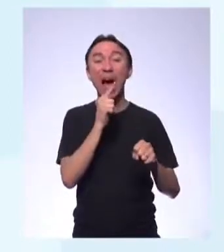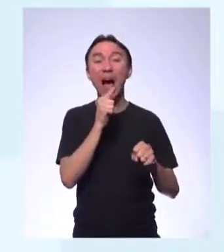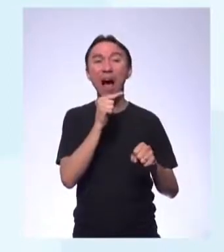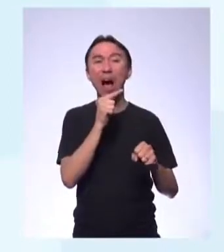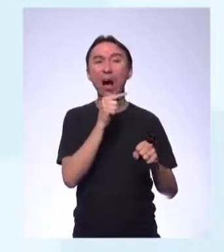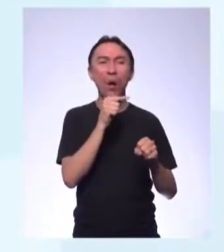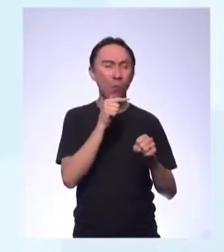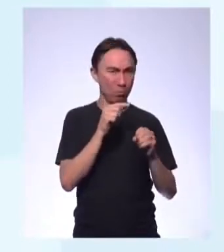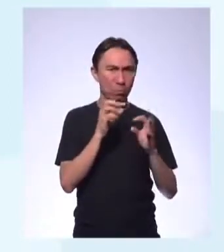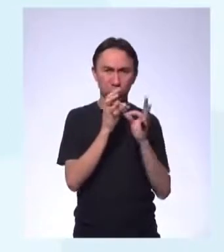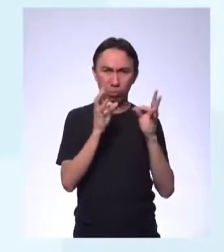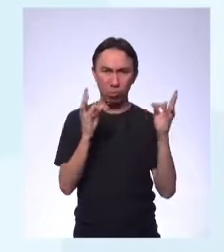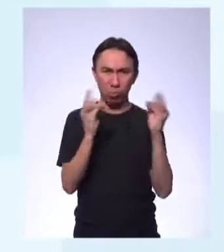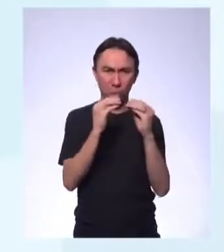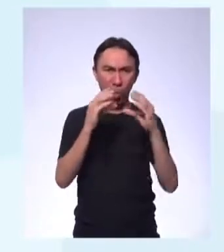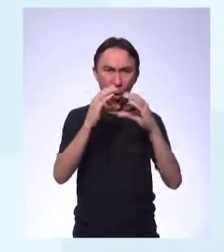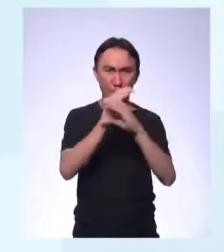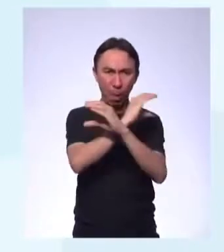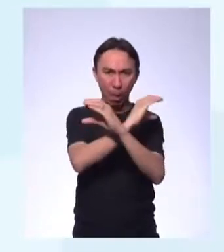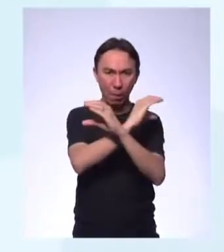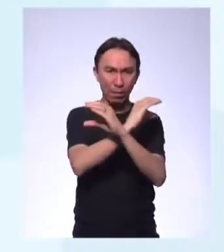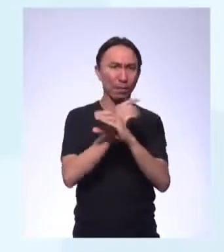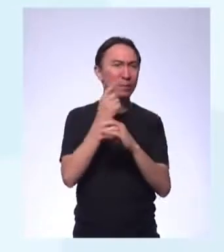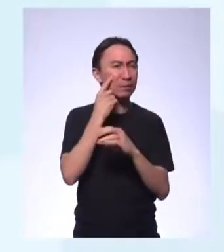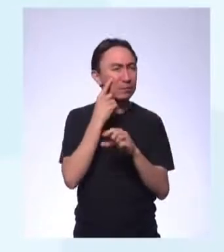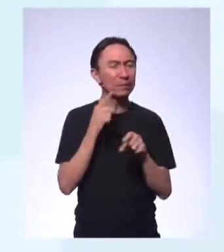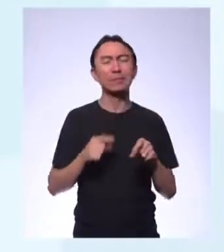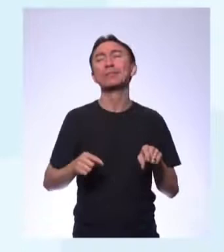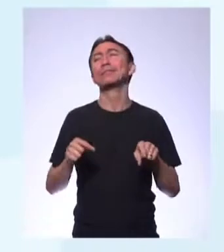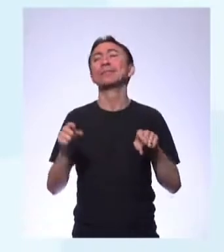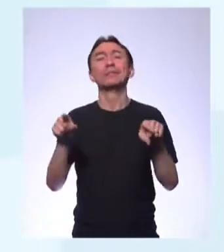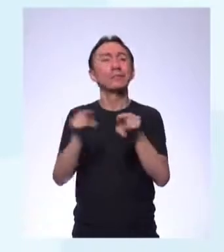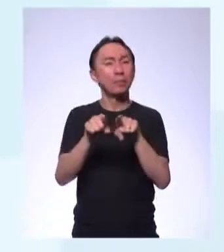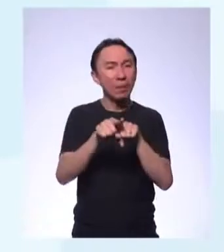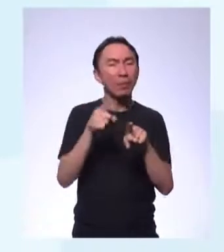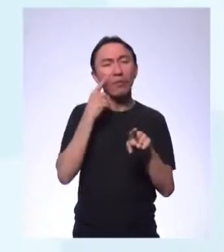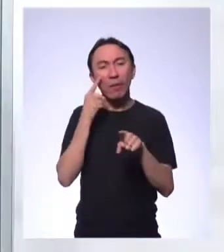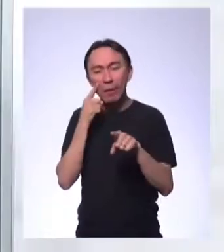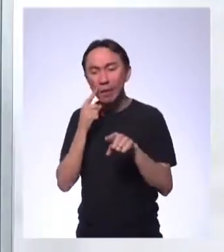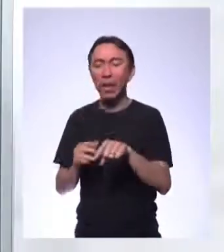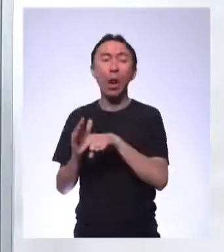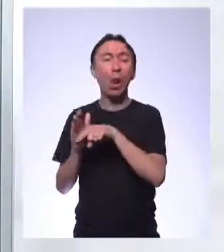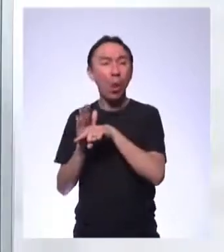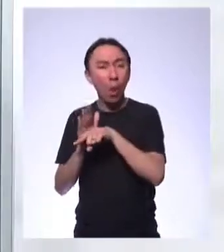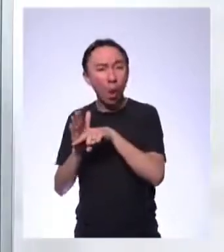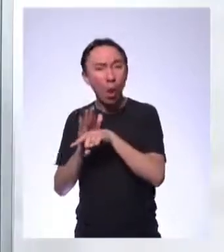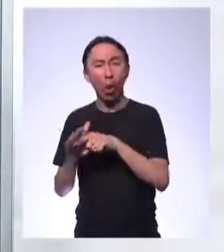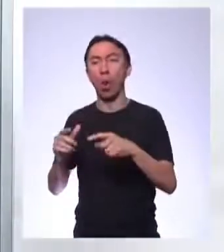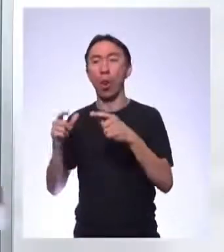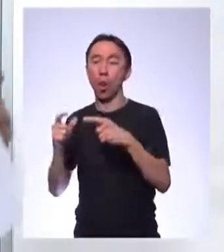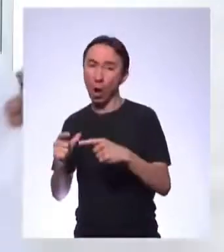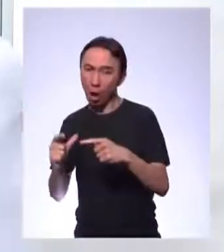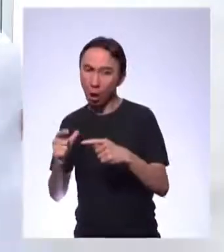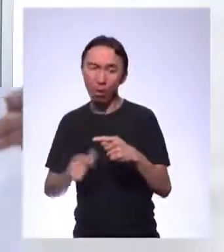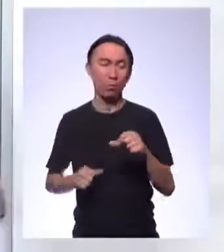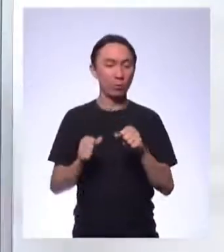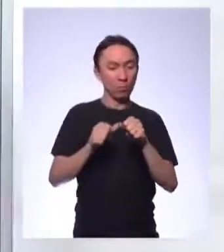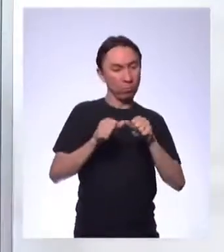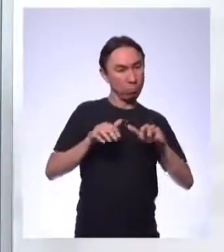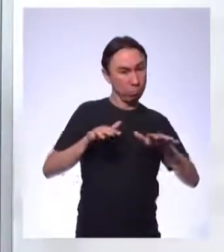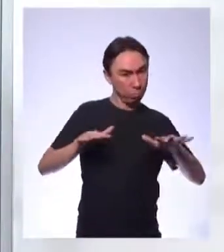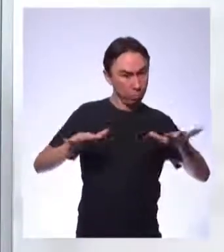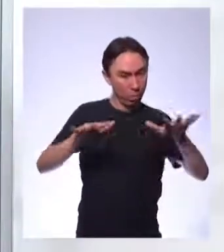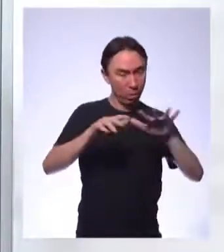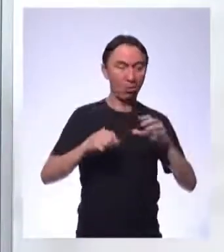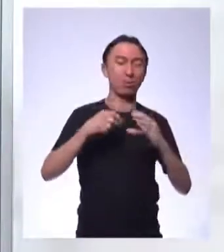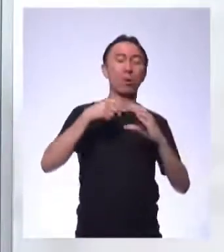a análise e a discussão nos âmbitos local, regional, estadual e global. Aí, como eu disse a vocês, eu vou partir do global,